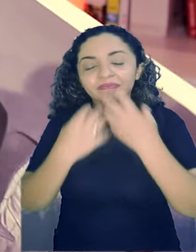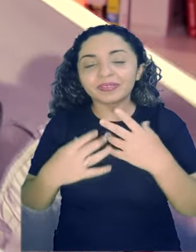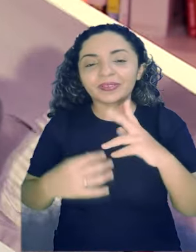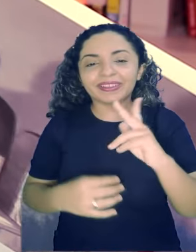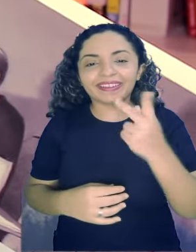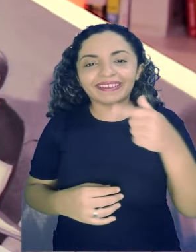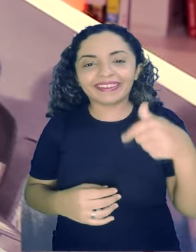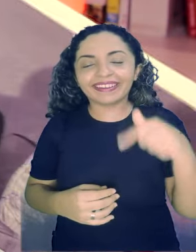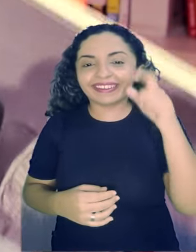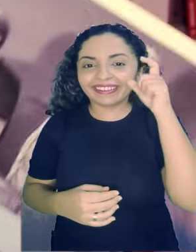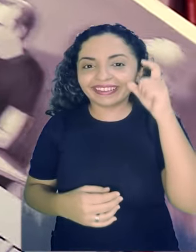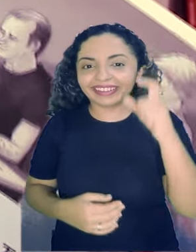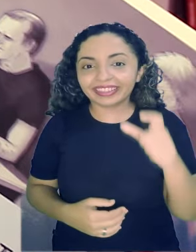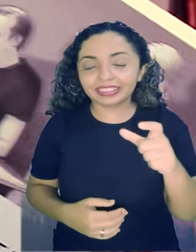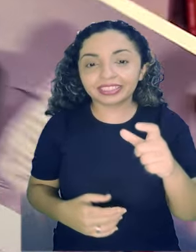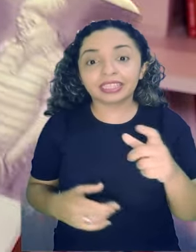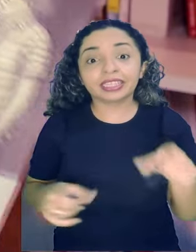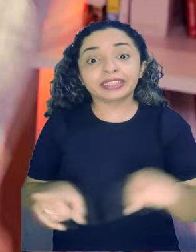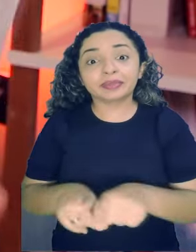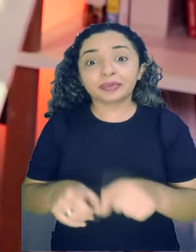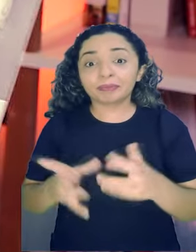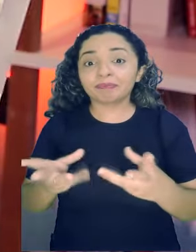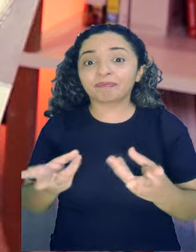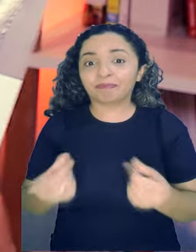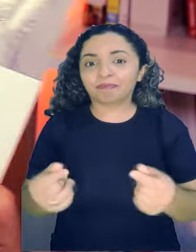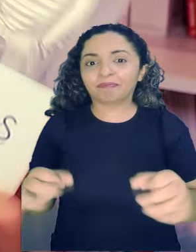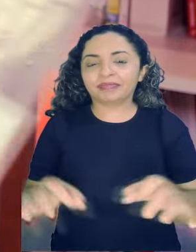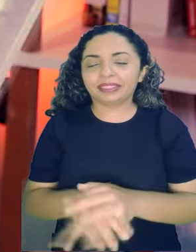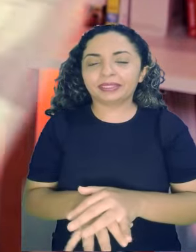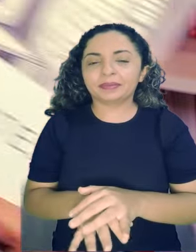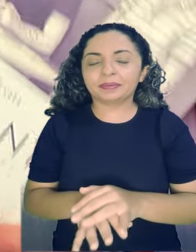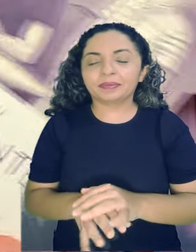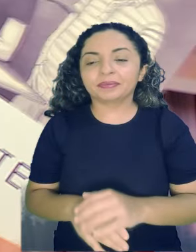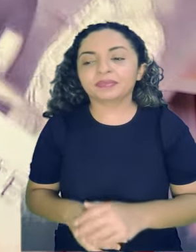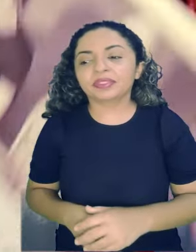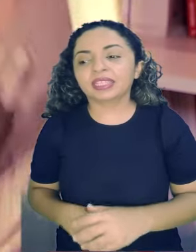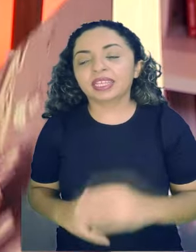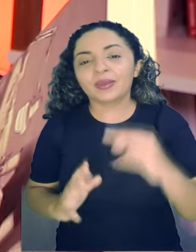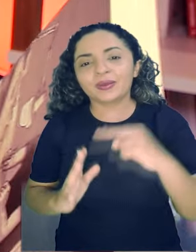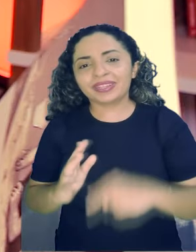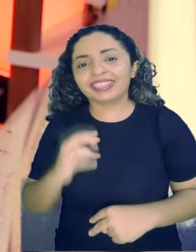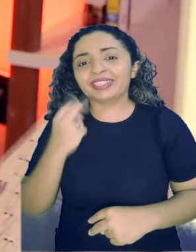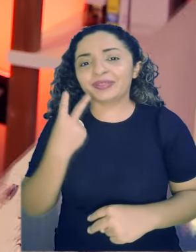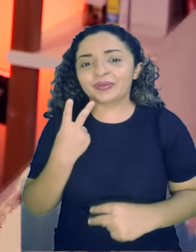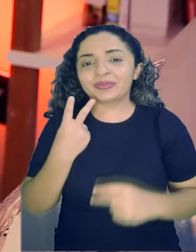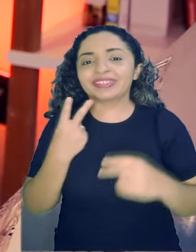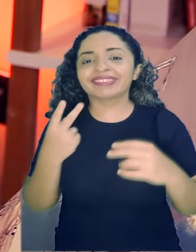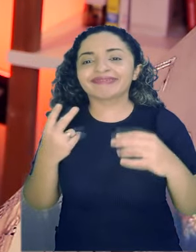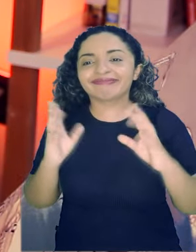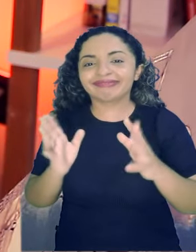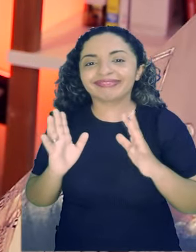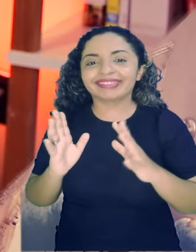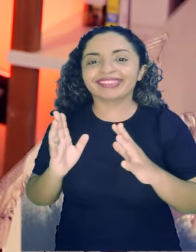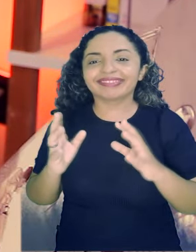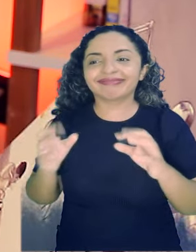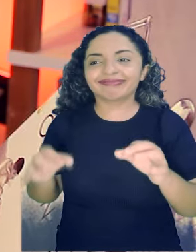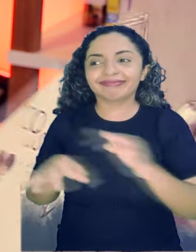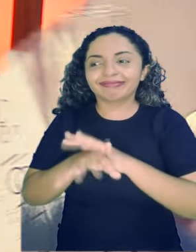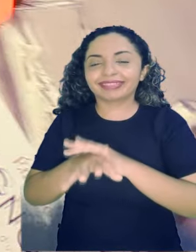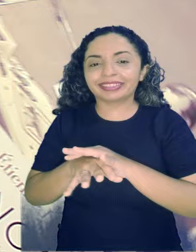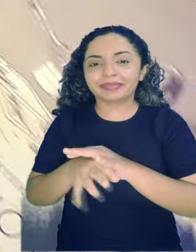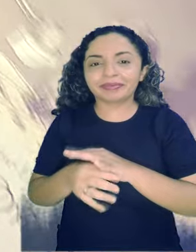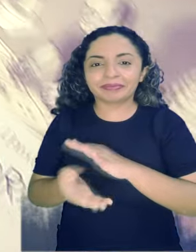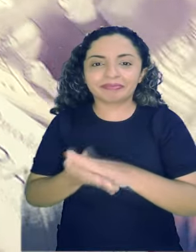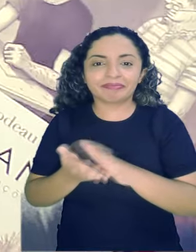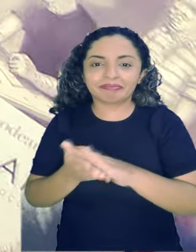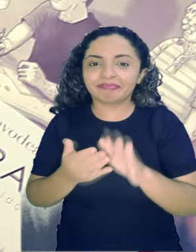Interessantíssimo essa HQ, que infelizmente também está esgotada. Eu li duas HQs que estão esgotadas. E